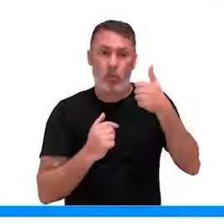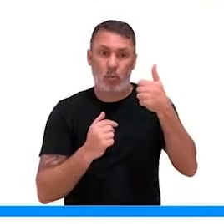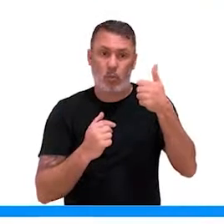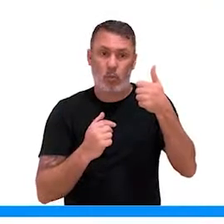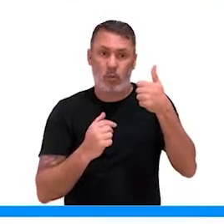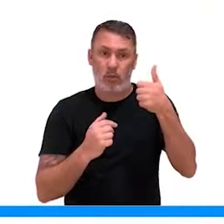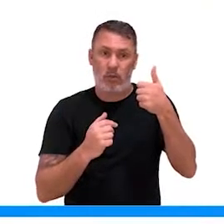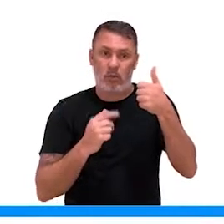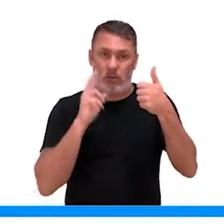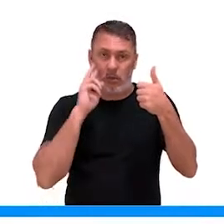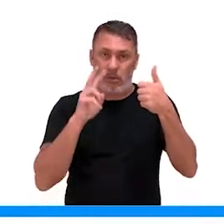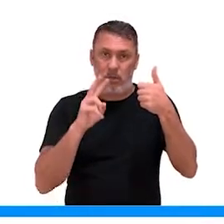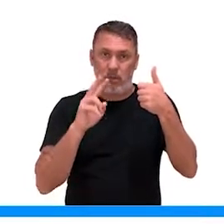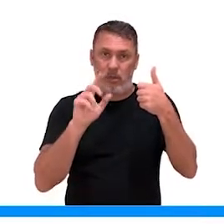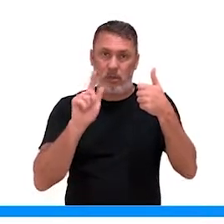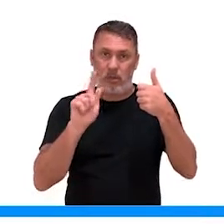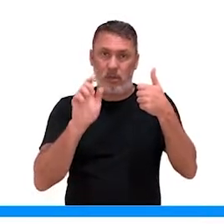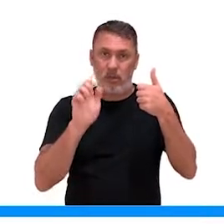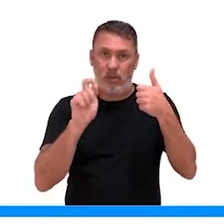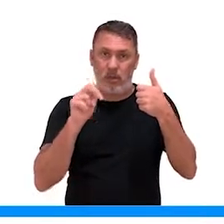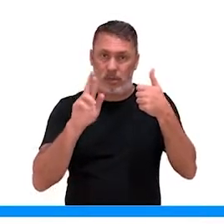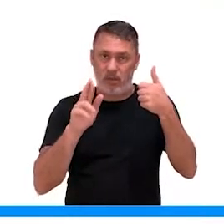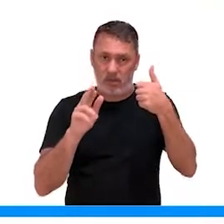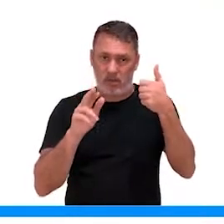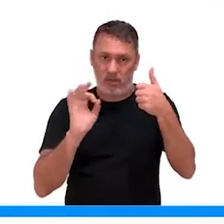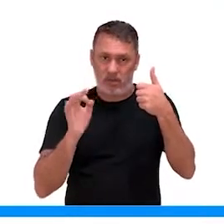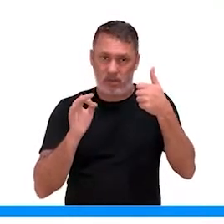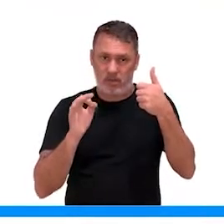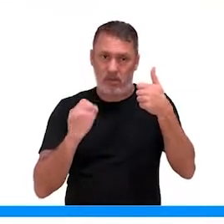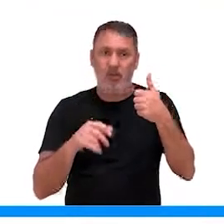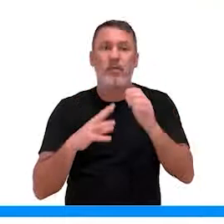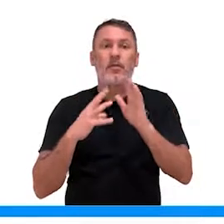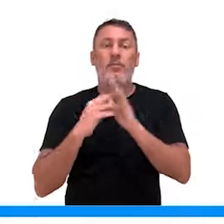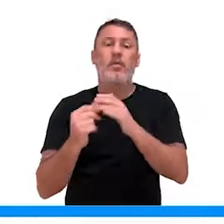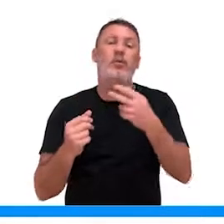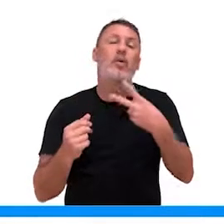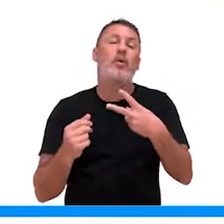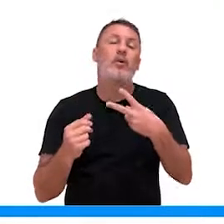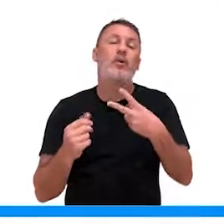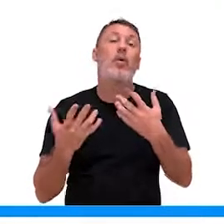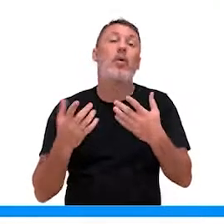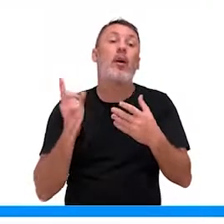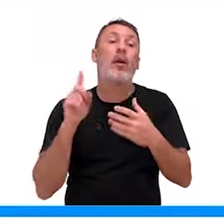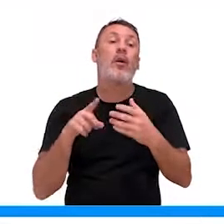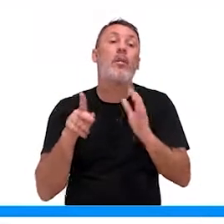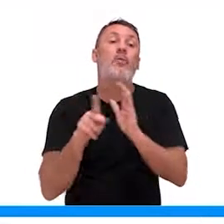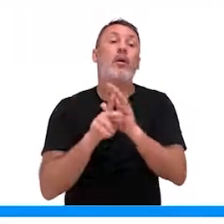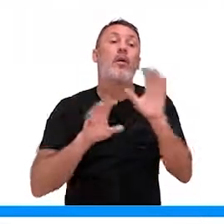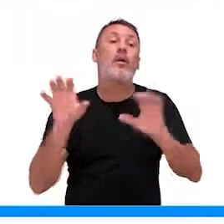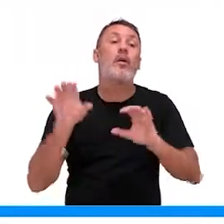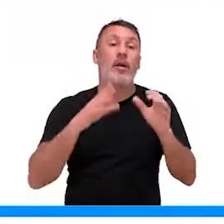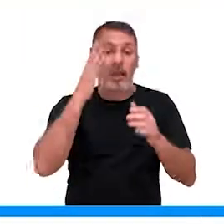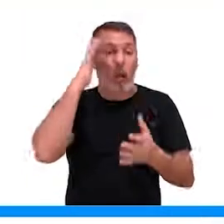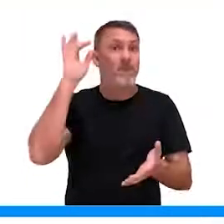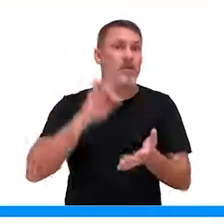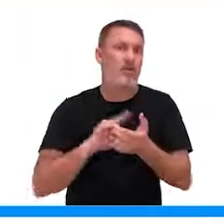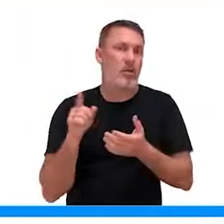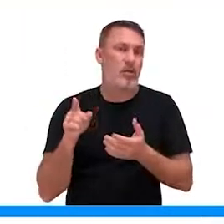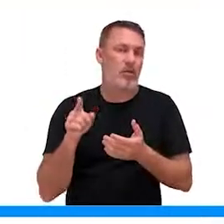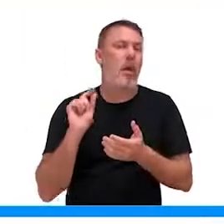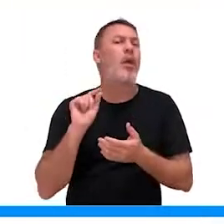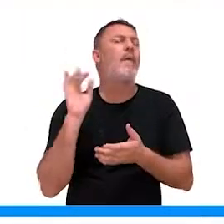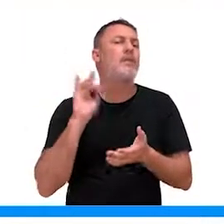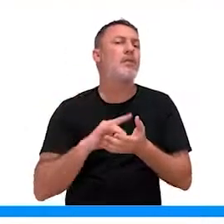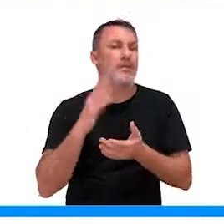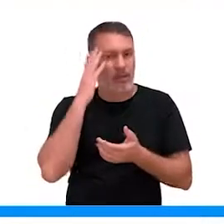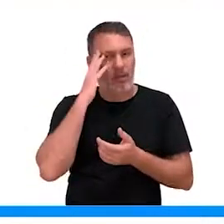Geiger. As 3 regiões geoeconômicas. Ok. A segunda forma é a regionalização oficial